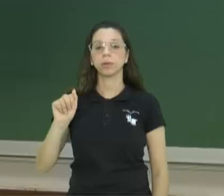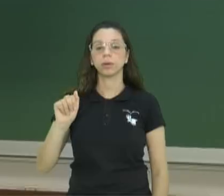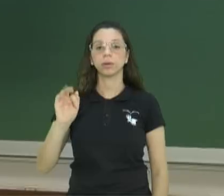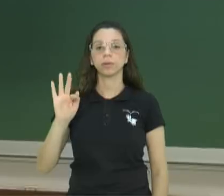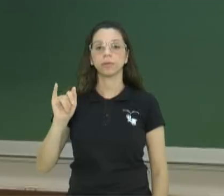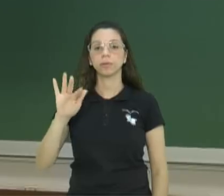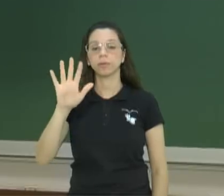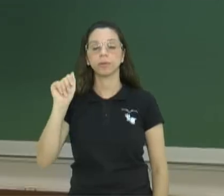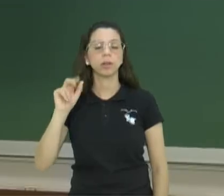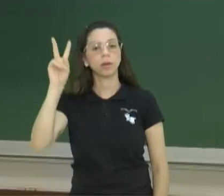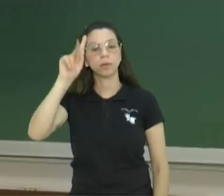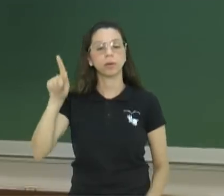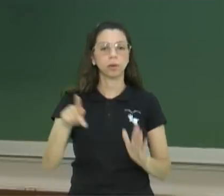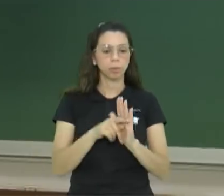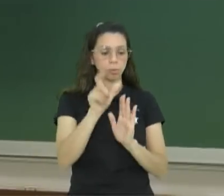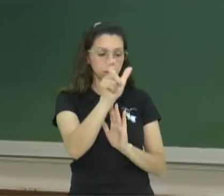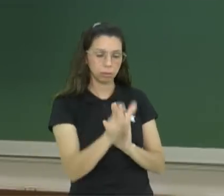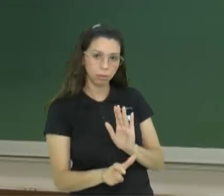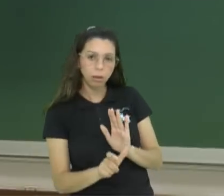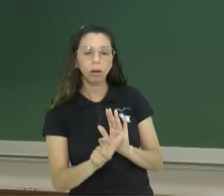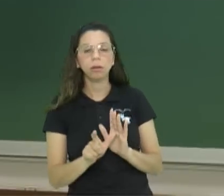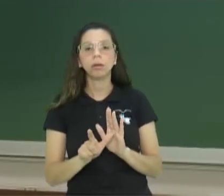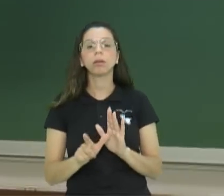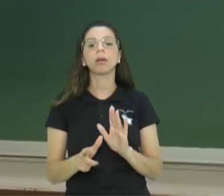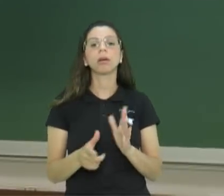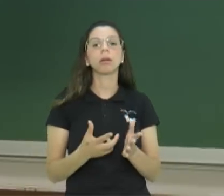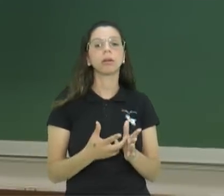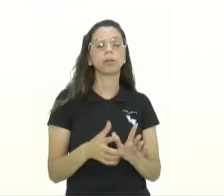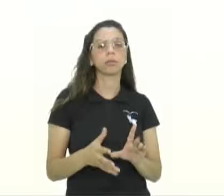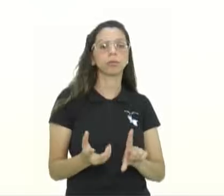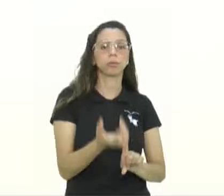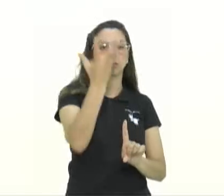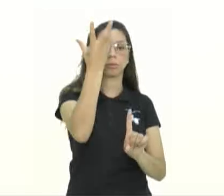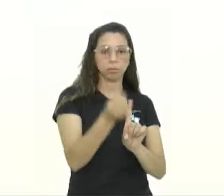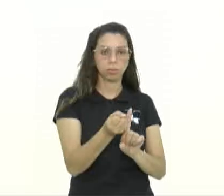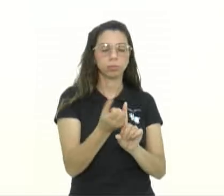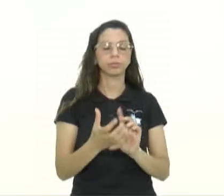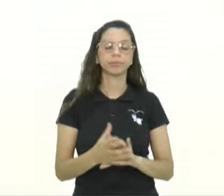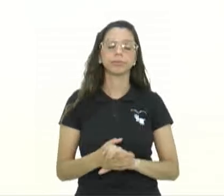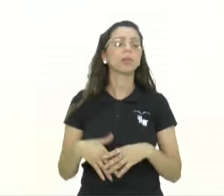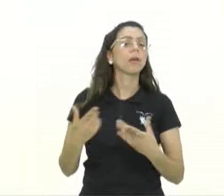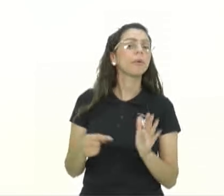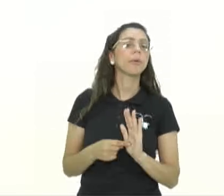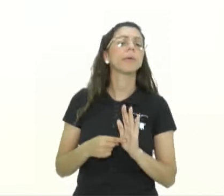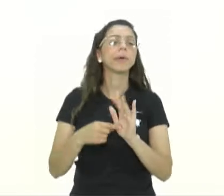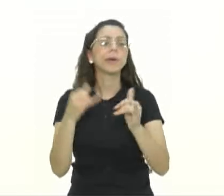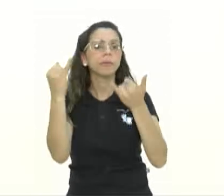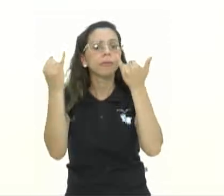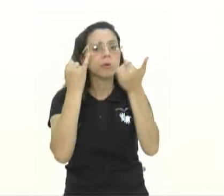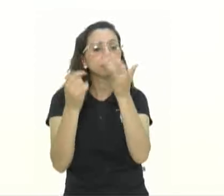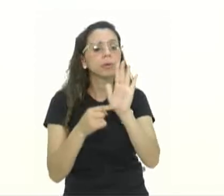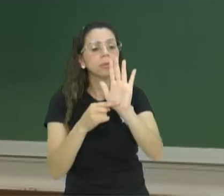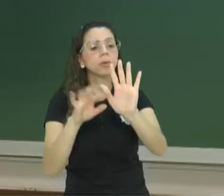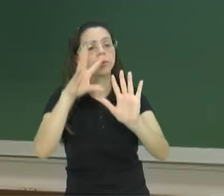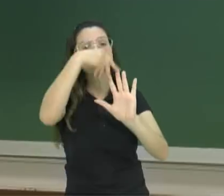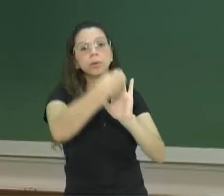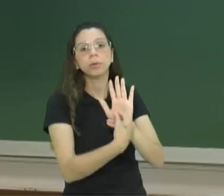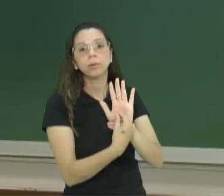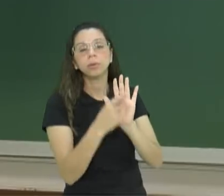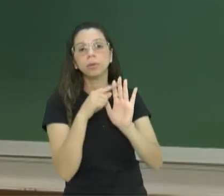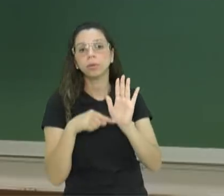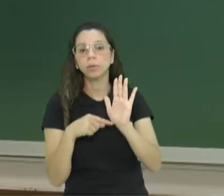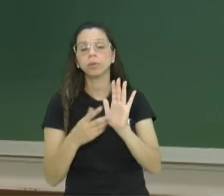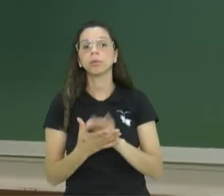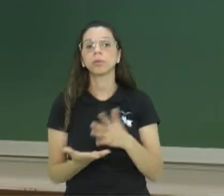King. Number two, quais informações são apresentadas no texto? Vejam, eu transcrevi aqui algumas